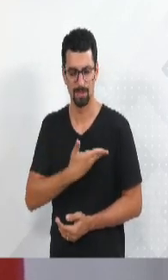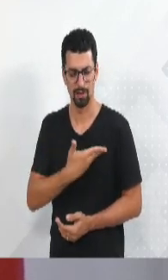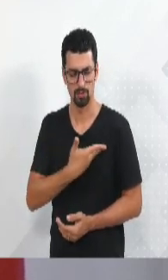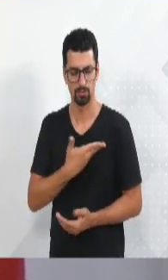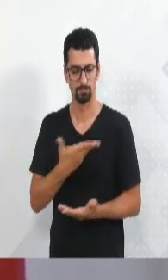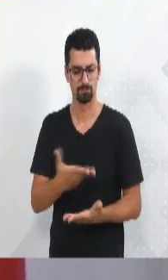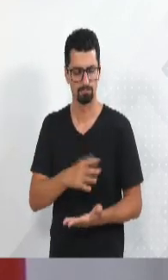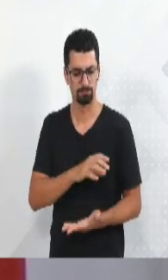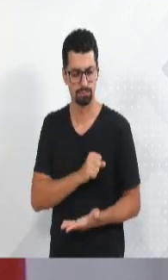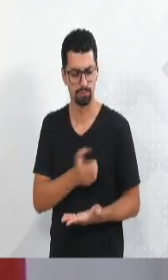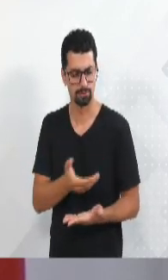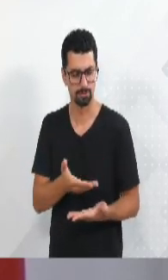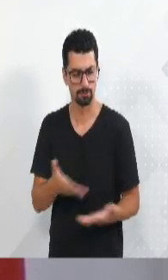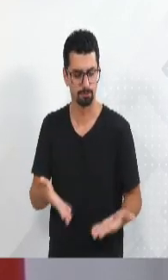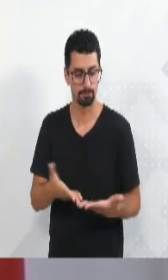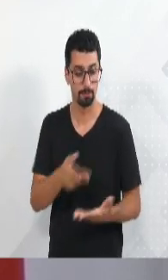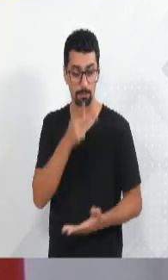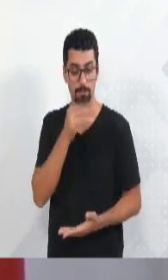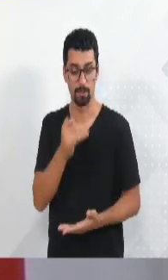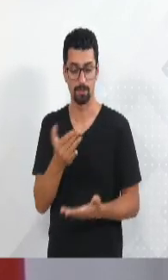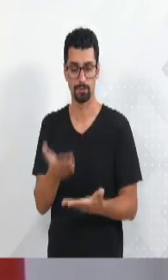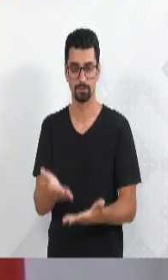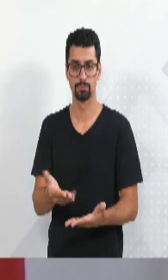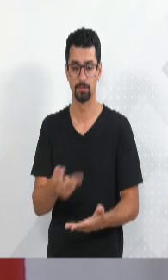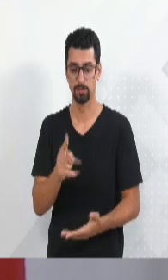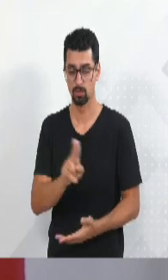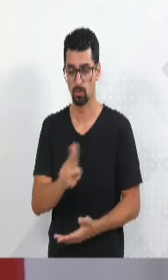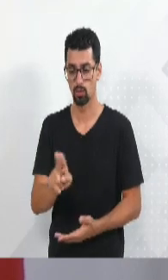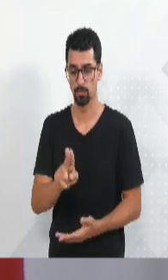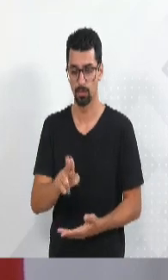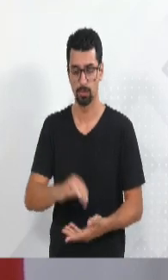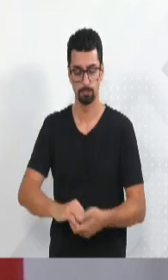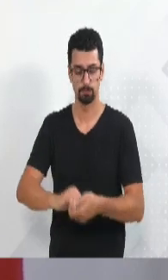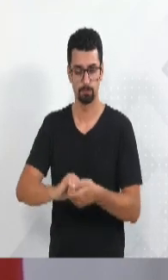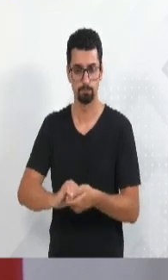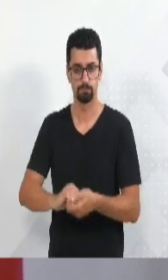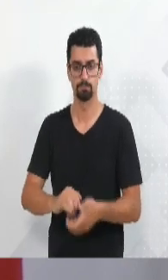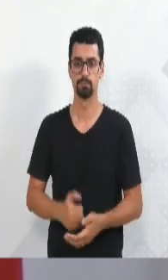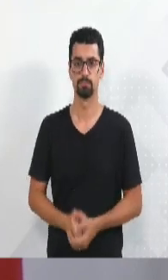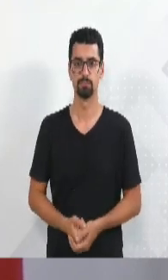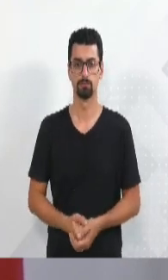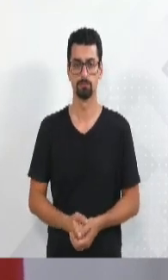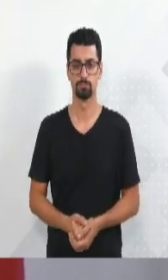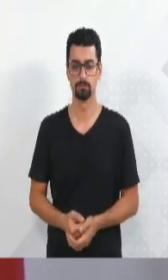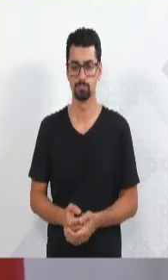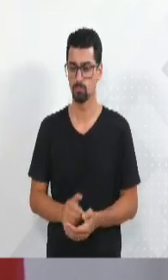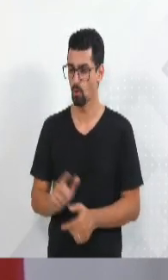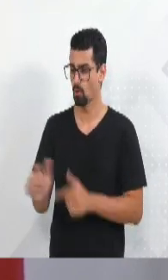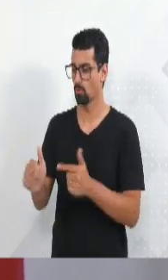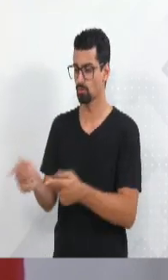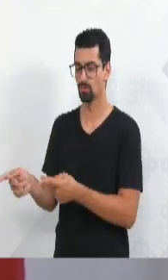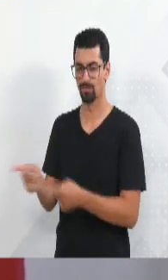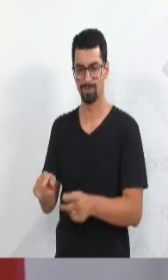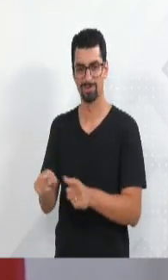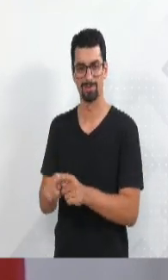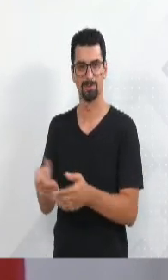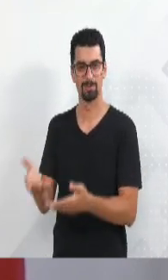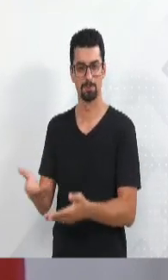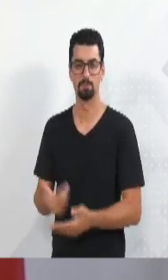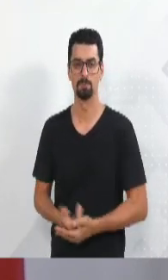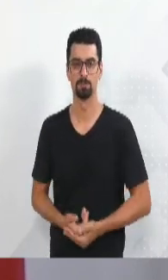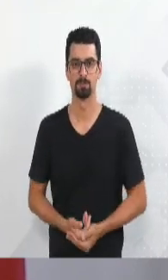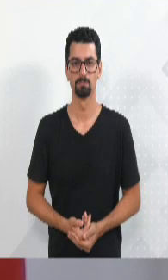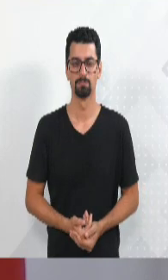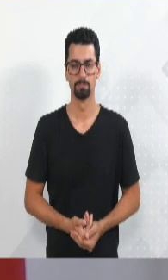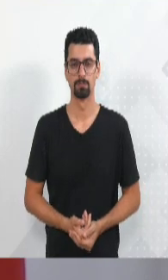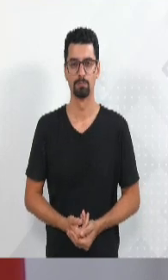amado estimado pai em seu nome cumprimento os demais convidados eu começo a minha